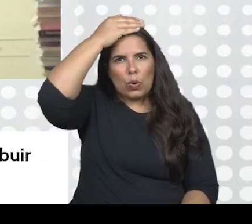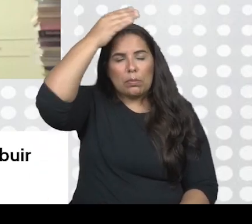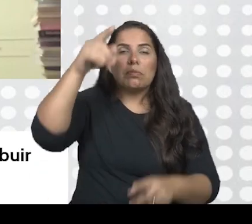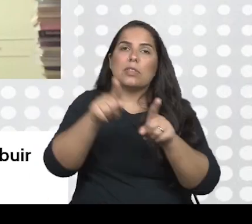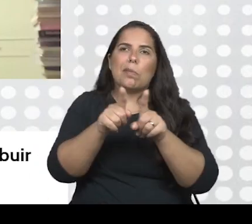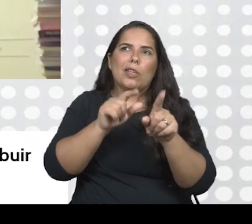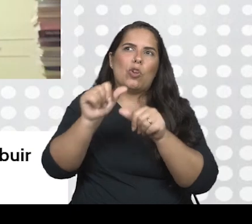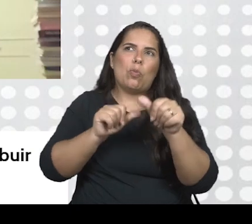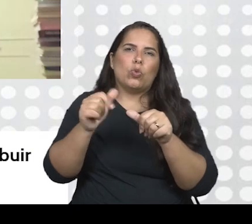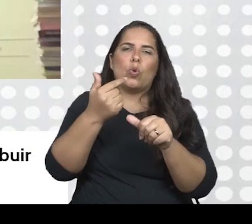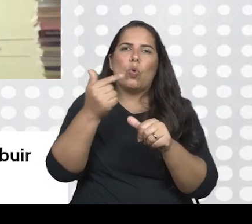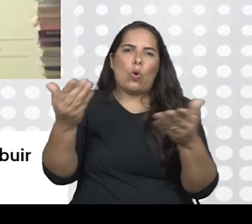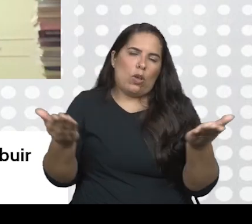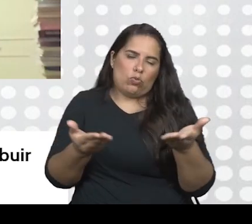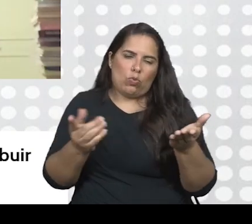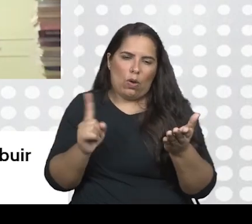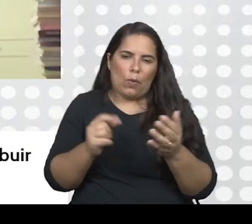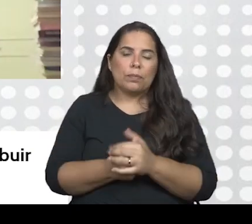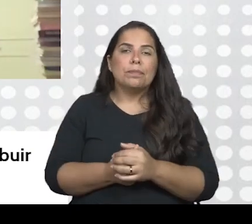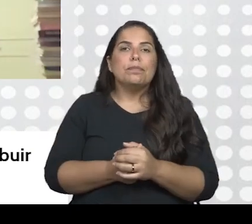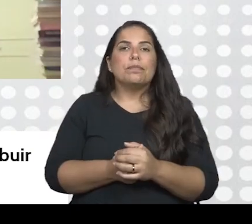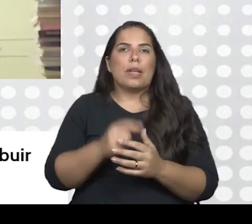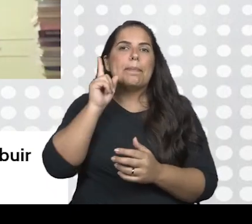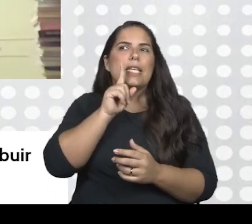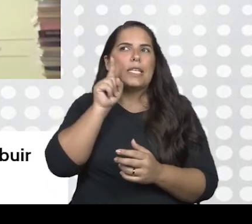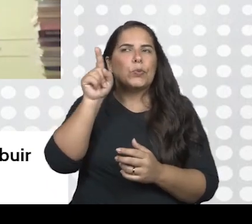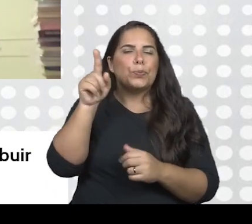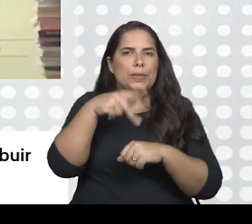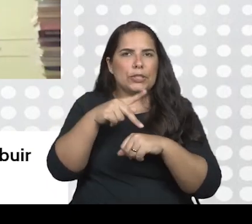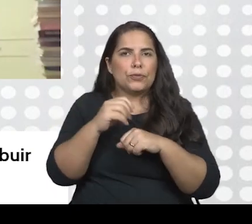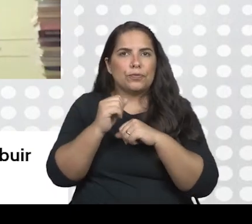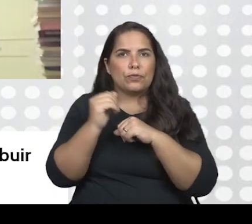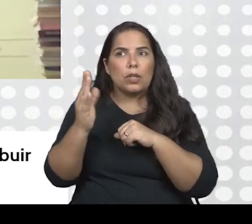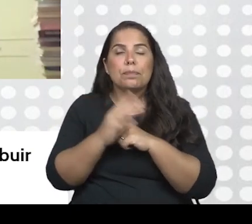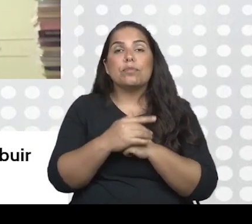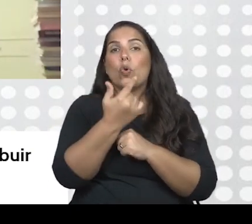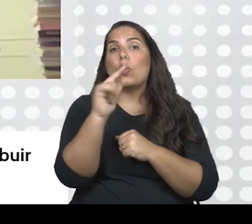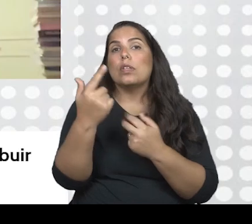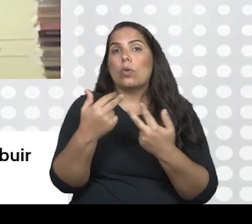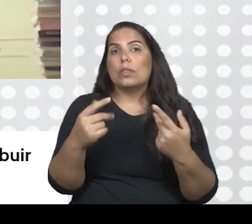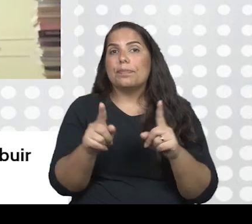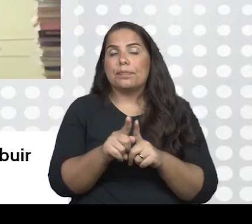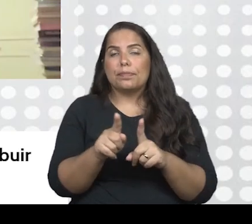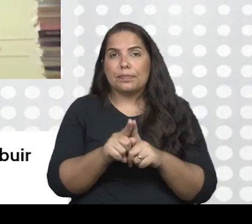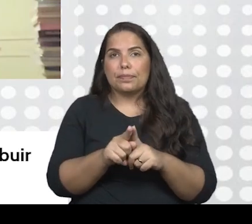isso também não mudou no governo atual americano. A outra questão